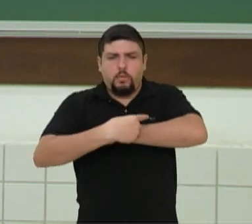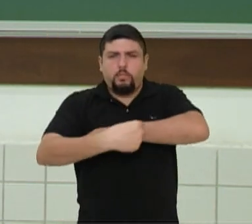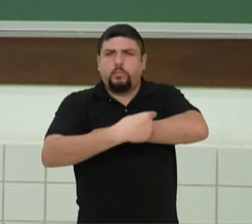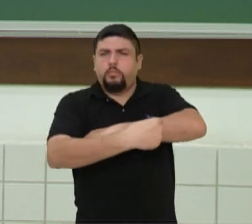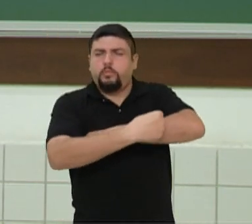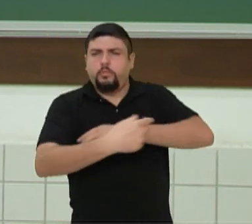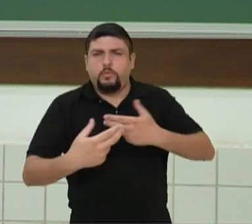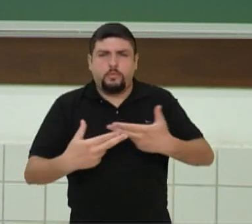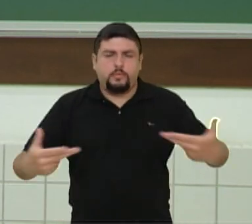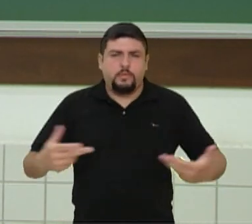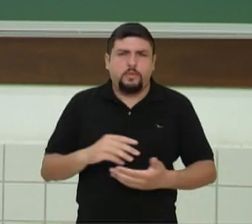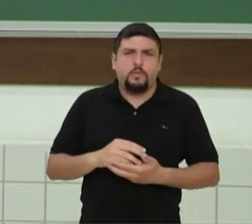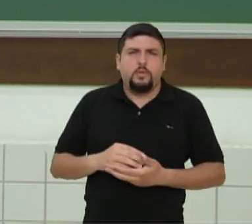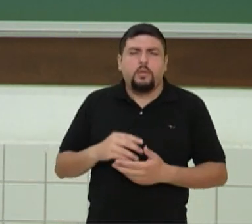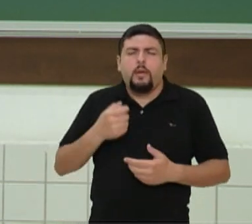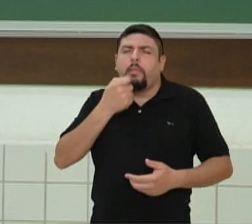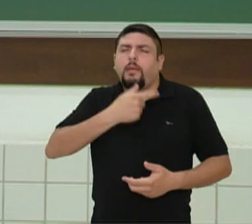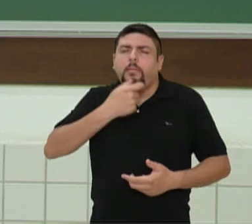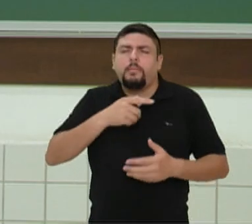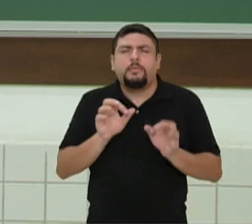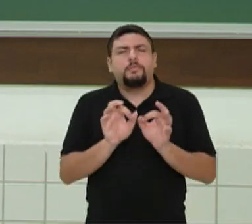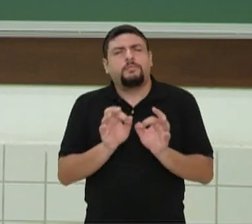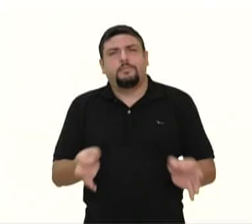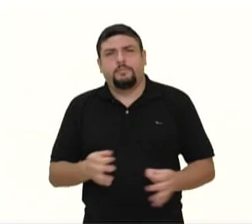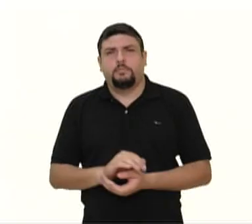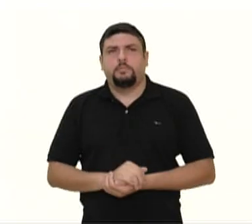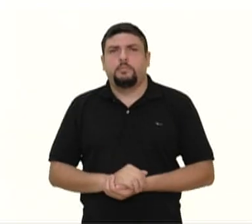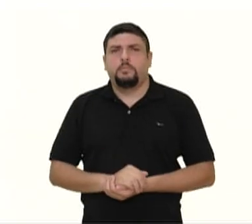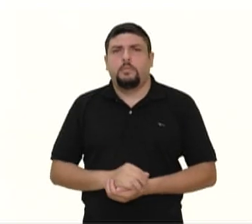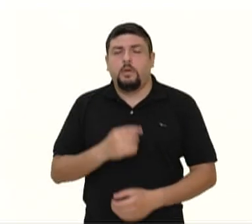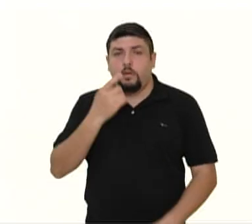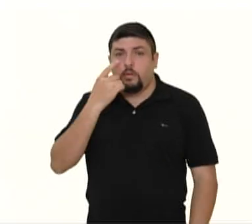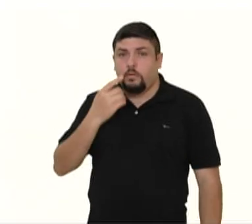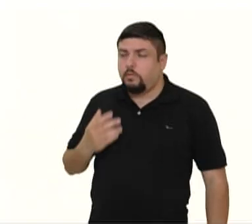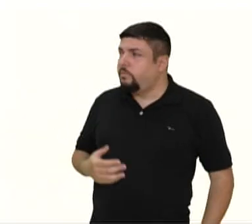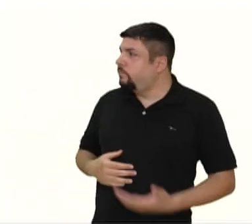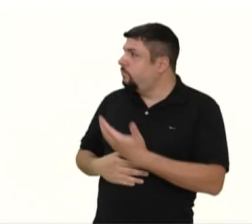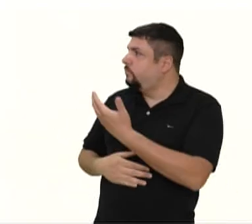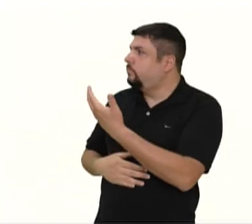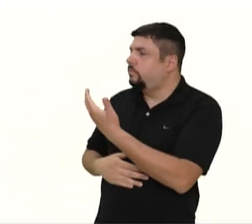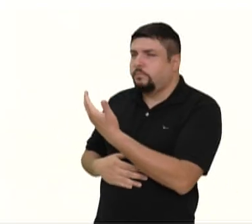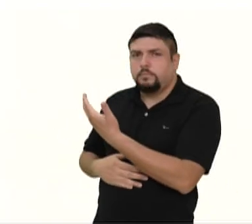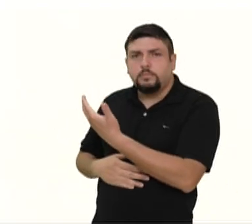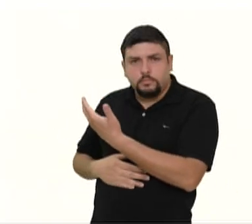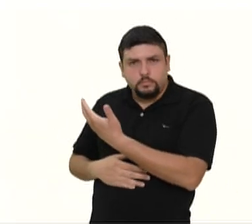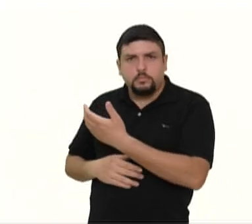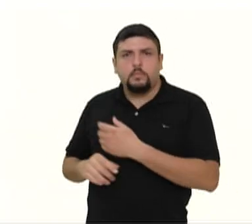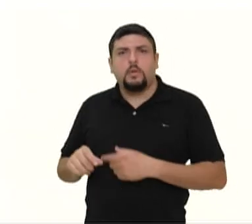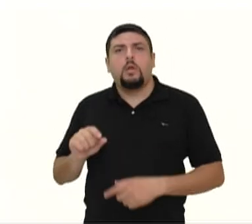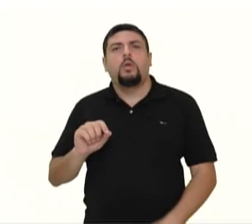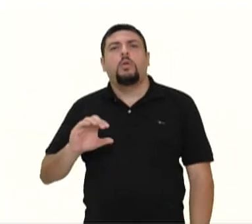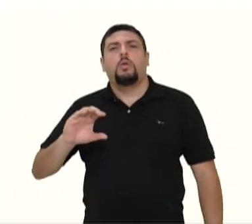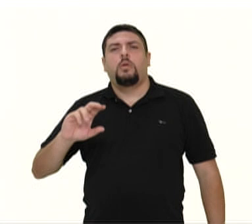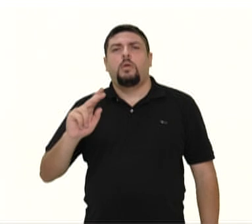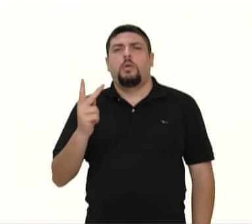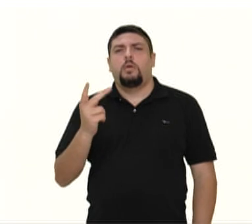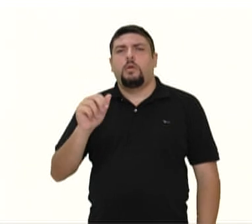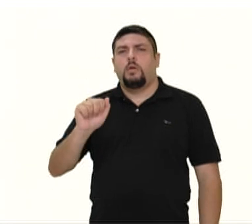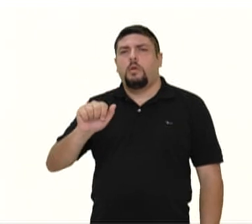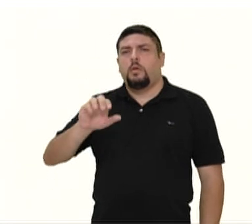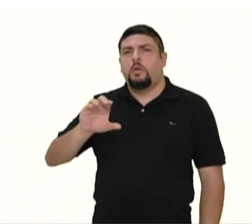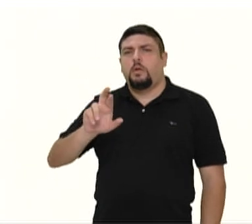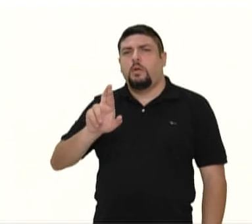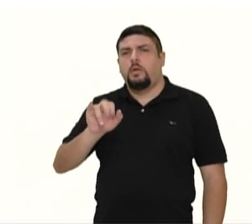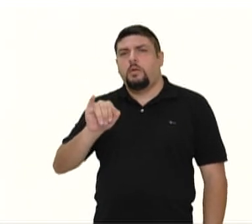ingênuo. O professor traz aqui o cinema nacional, essa figura emblemática, o Chacrinha, o